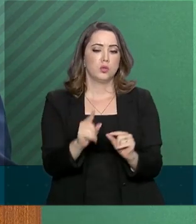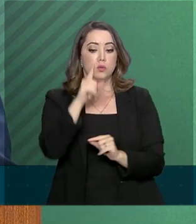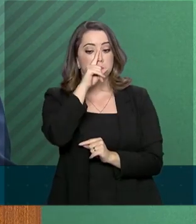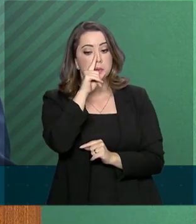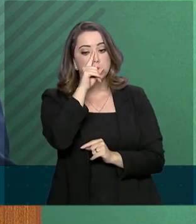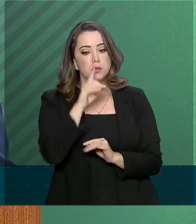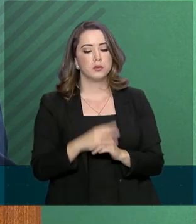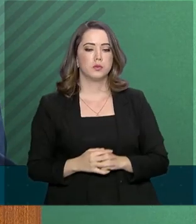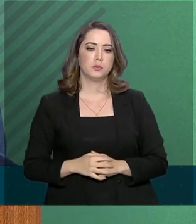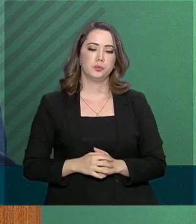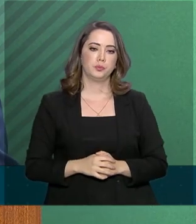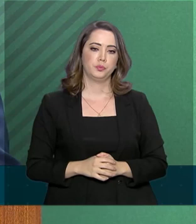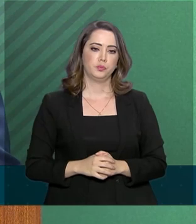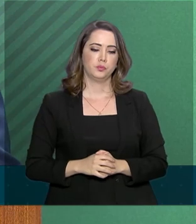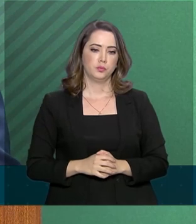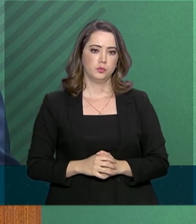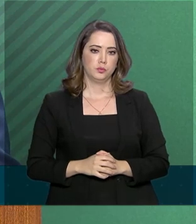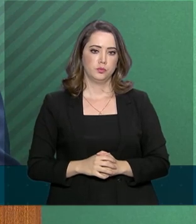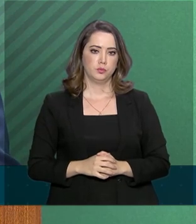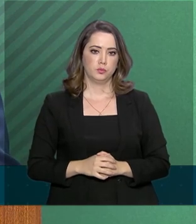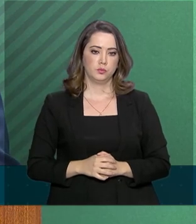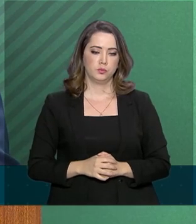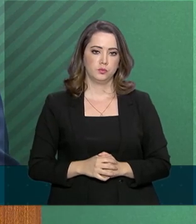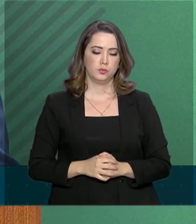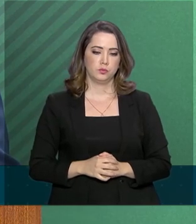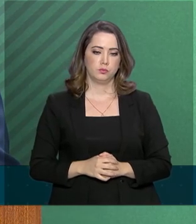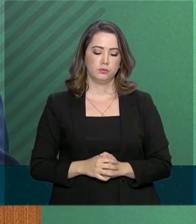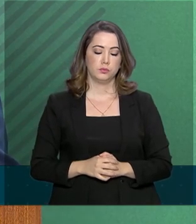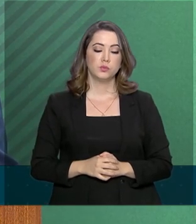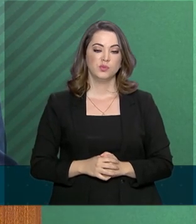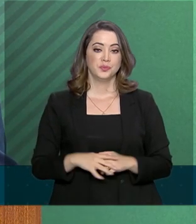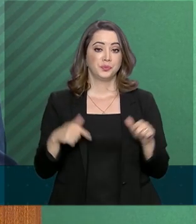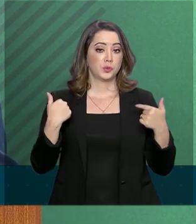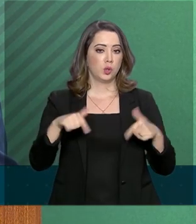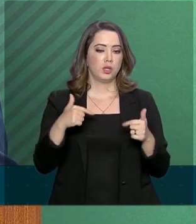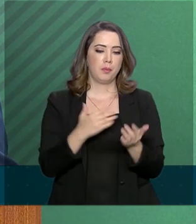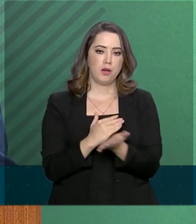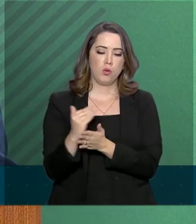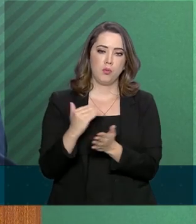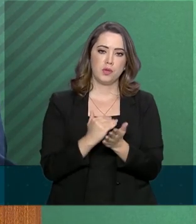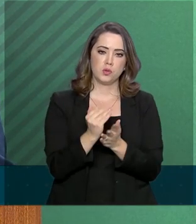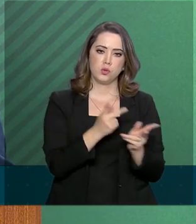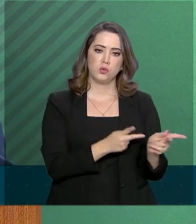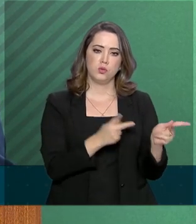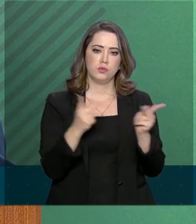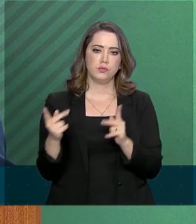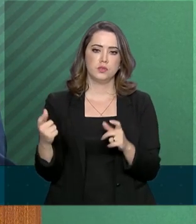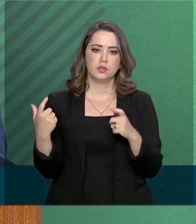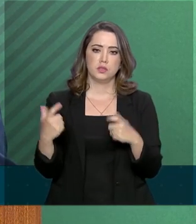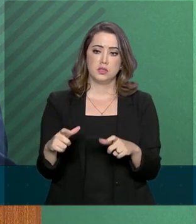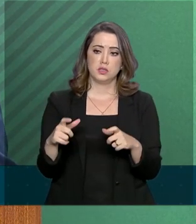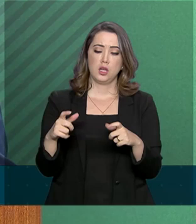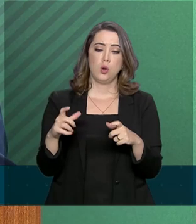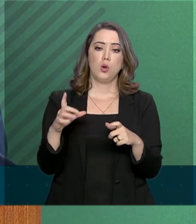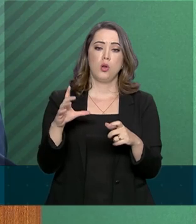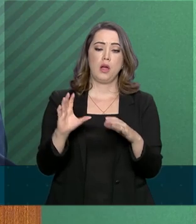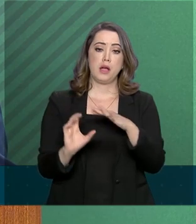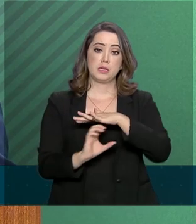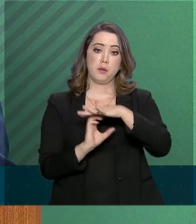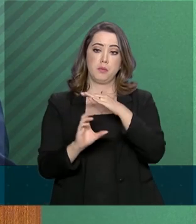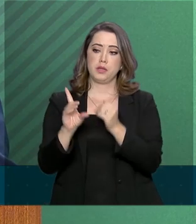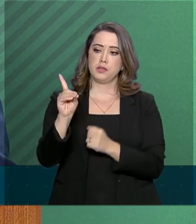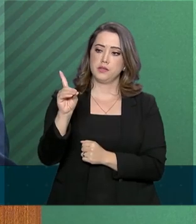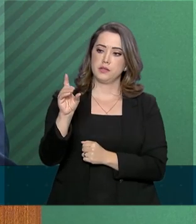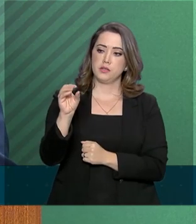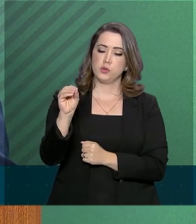fé chás sucos o trabalho começou com visitas às companhias docas e outras